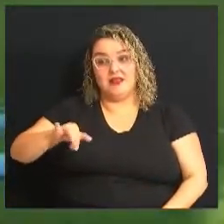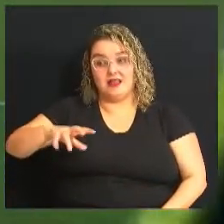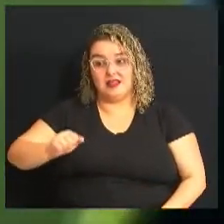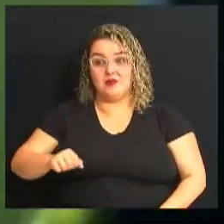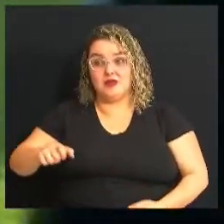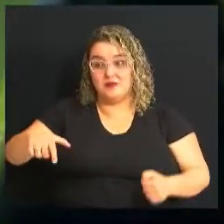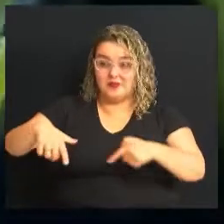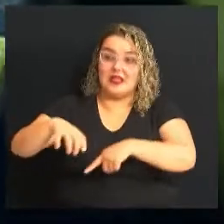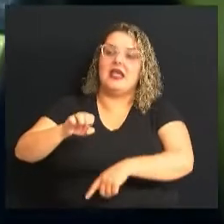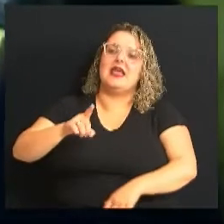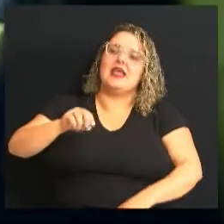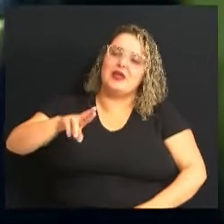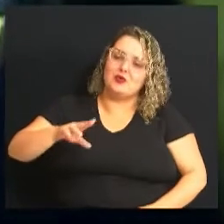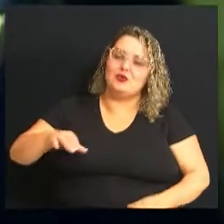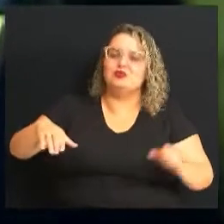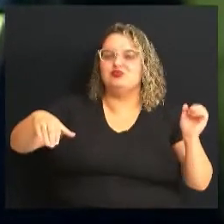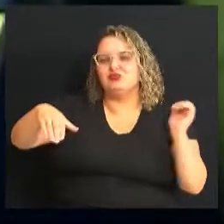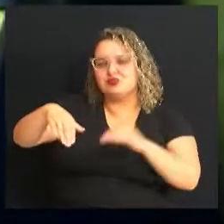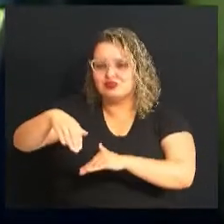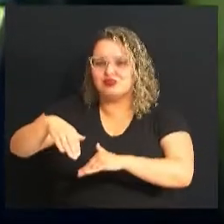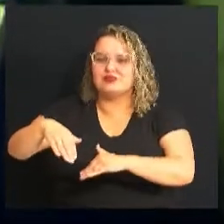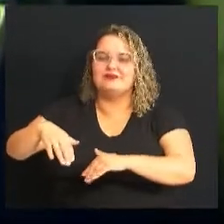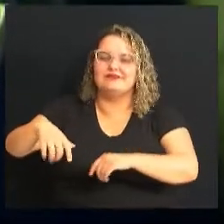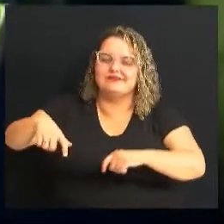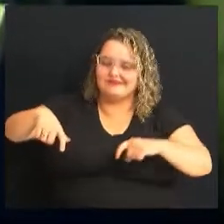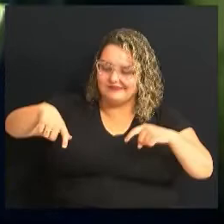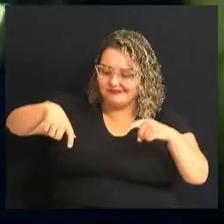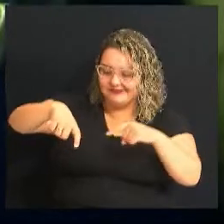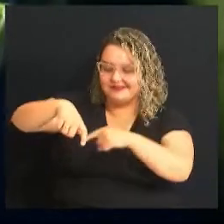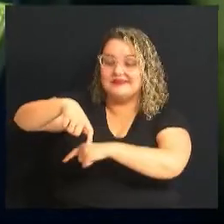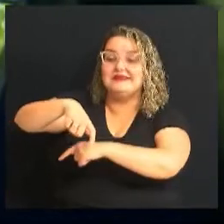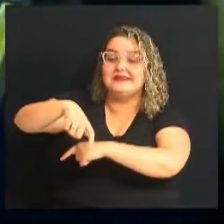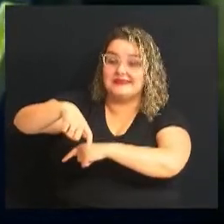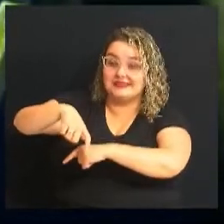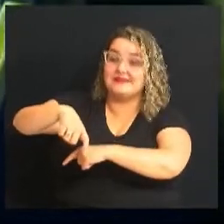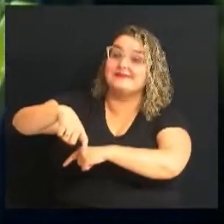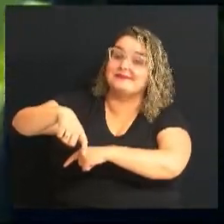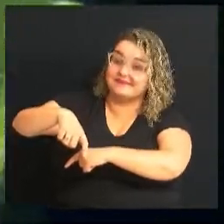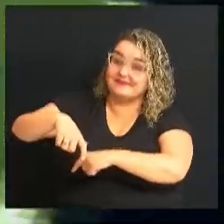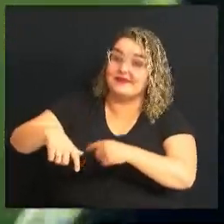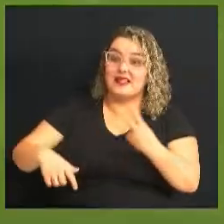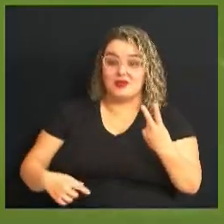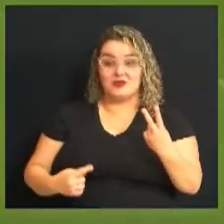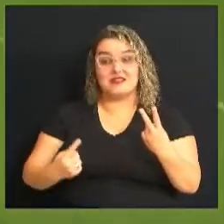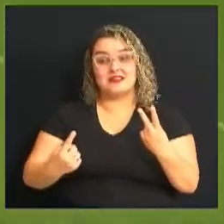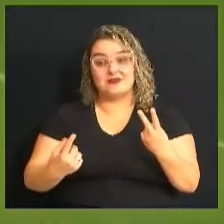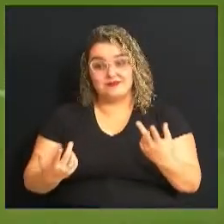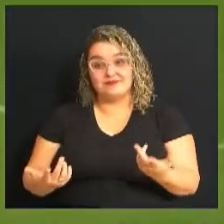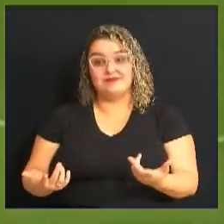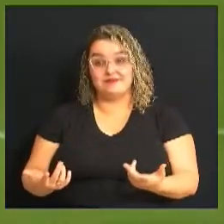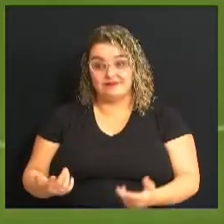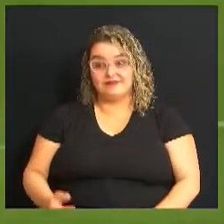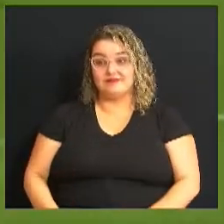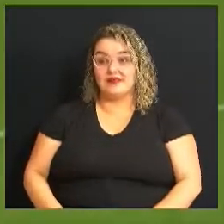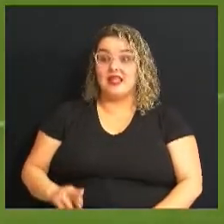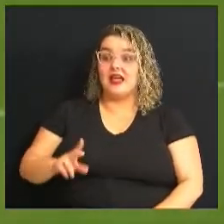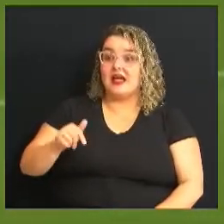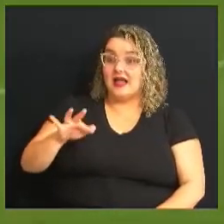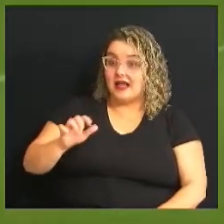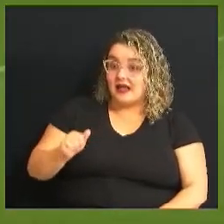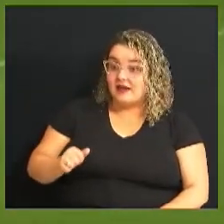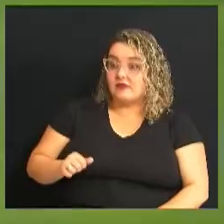Edu, artilheiro, na segunda trave guardou, vira-vira, 2-1 Cruzeiro. Rafa Silva saiu do banco